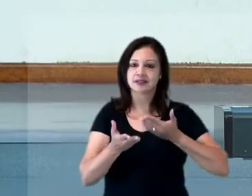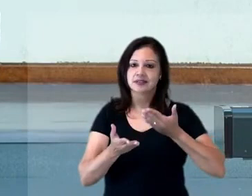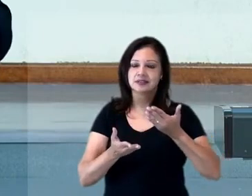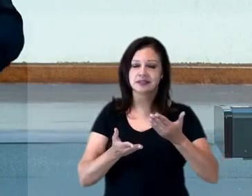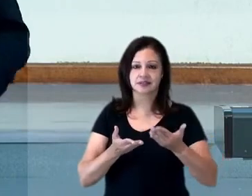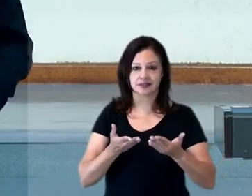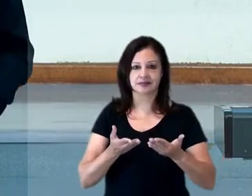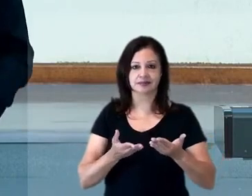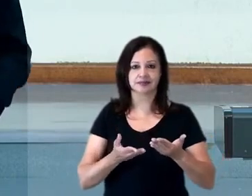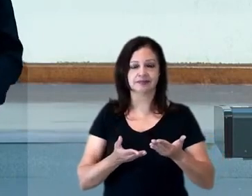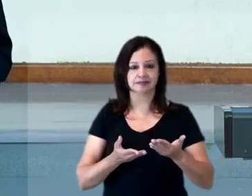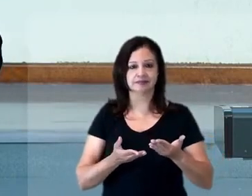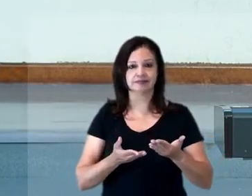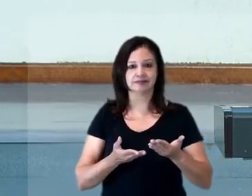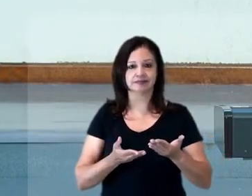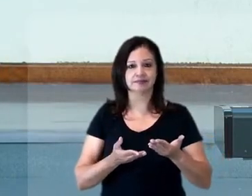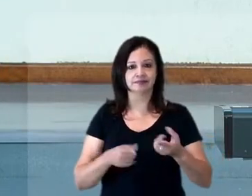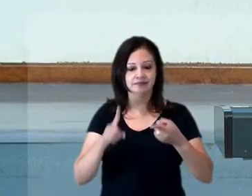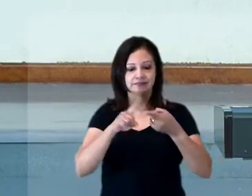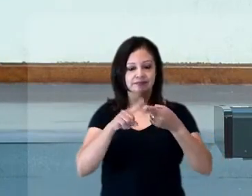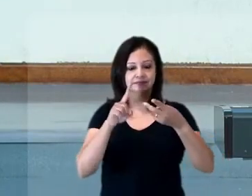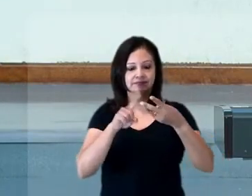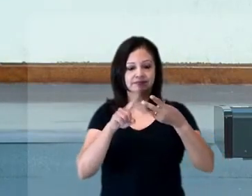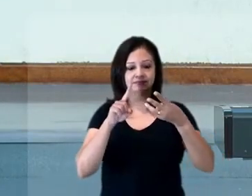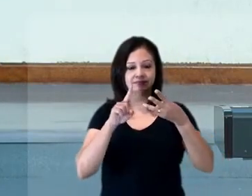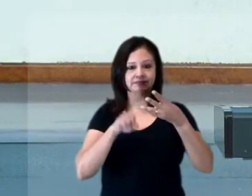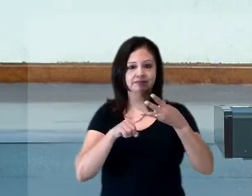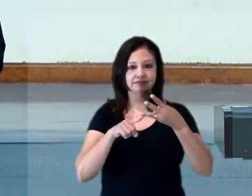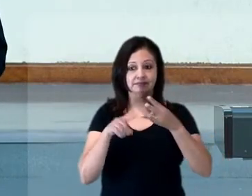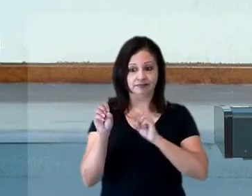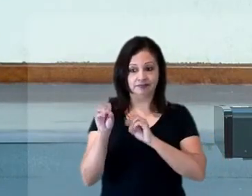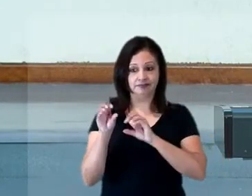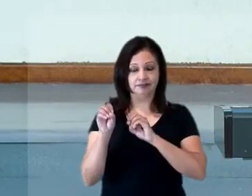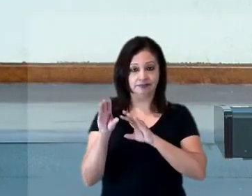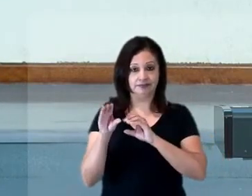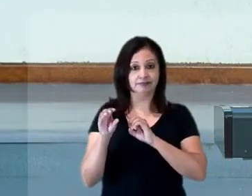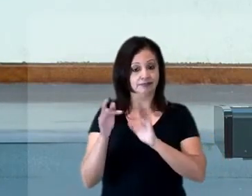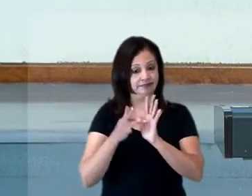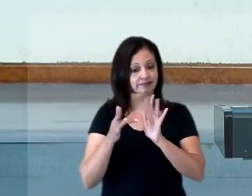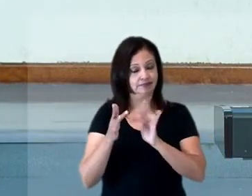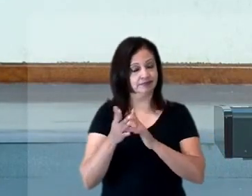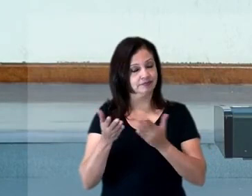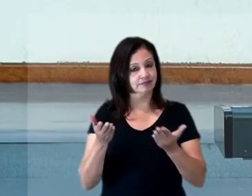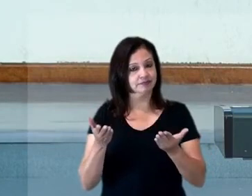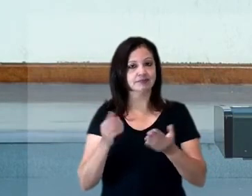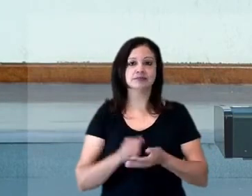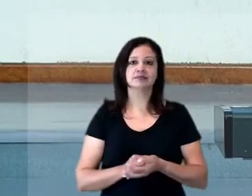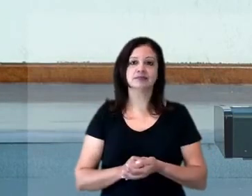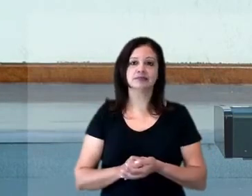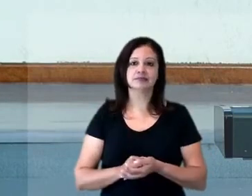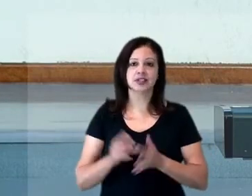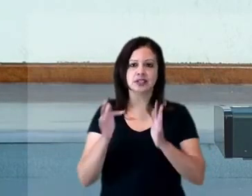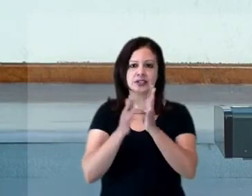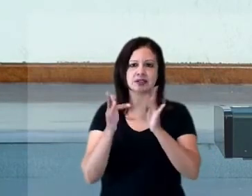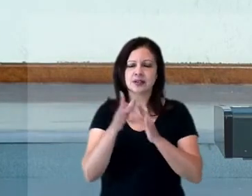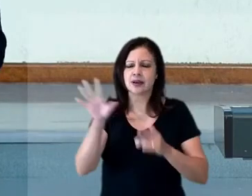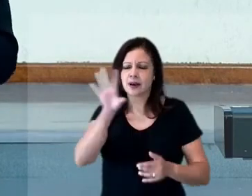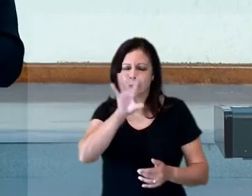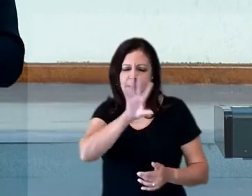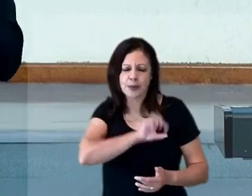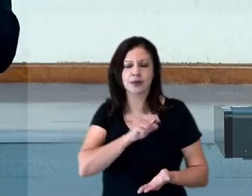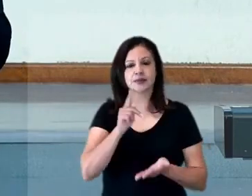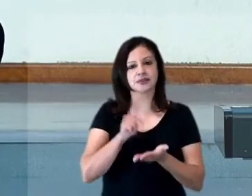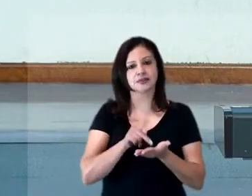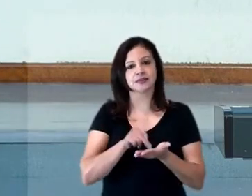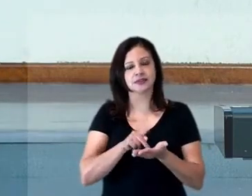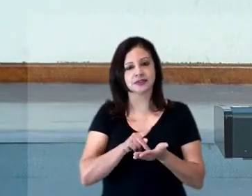Três passos que o Senhor Jesus traz para nós nessa noite. Jesus viveu intensamente esse amor, irmãos, e